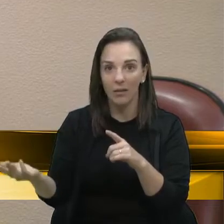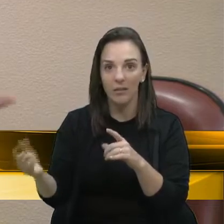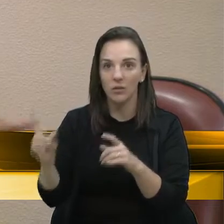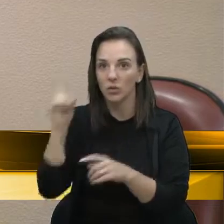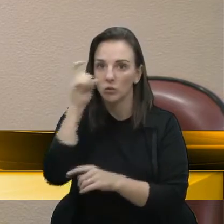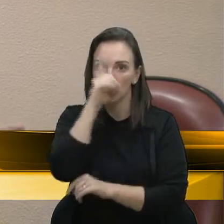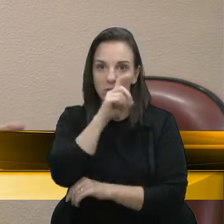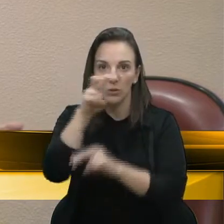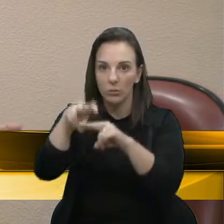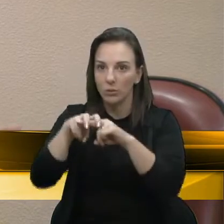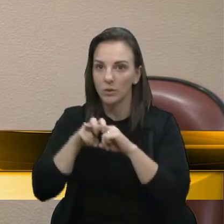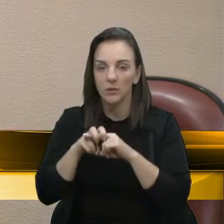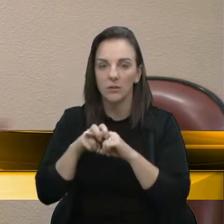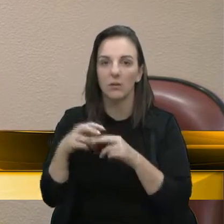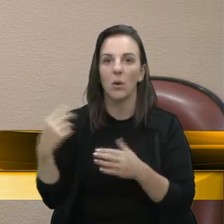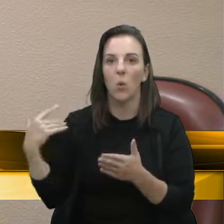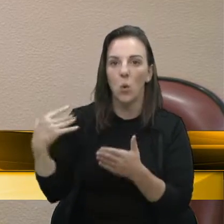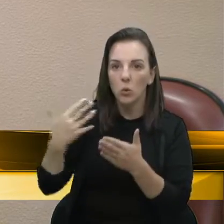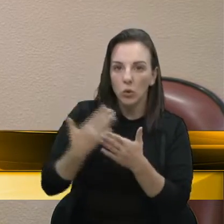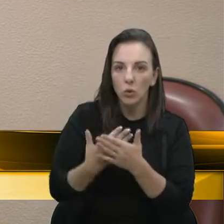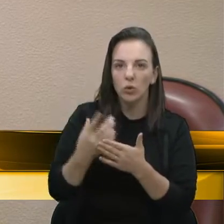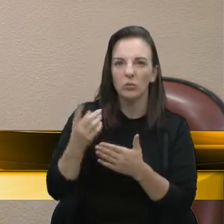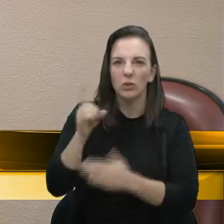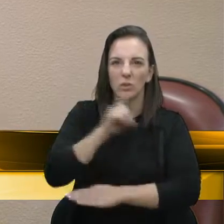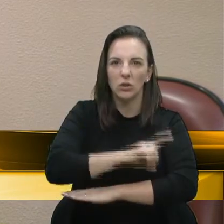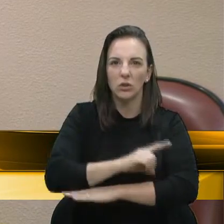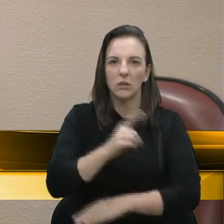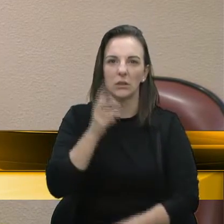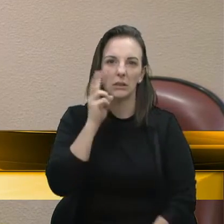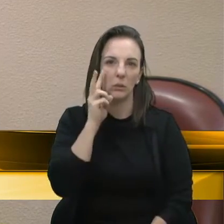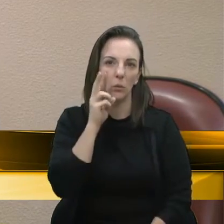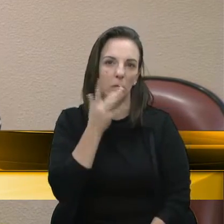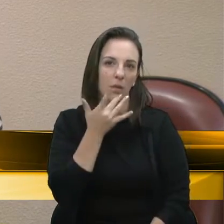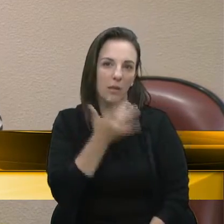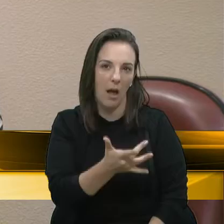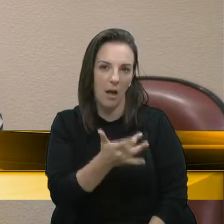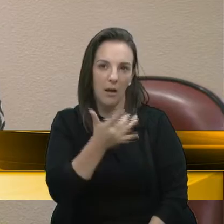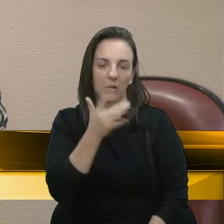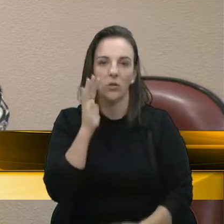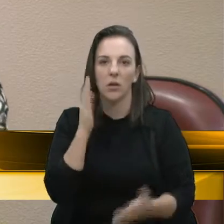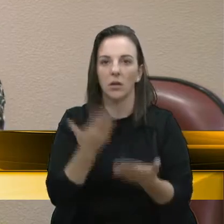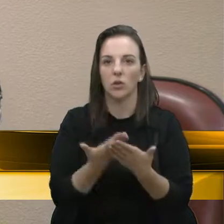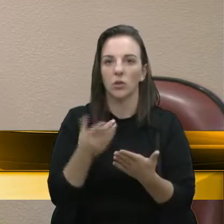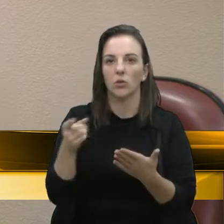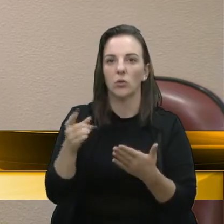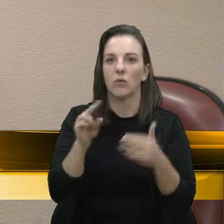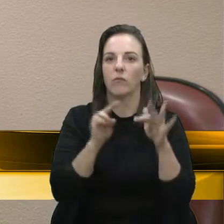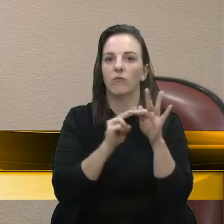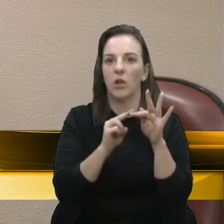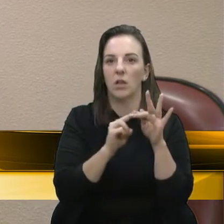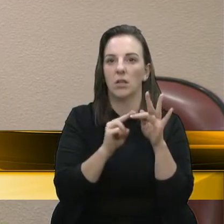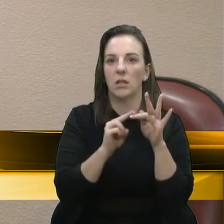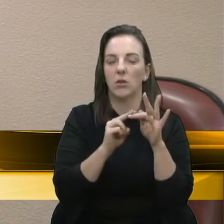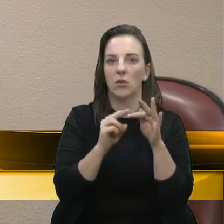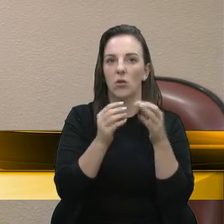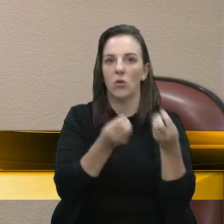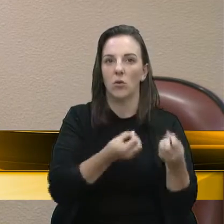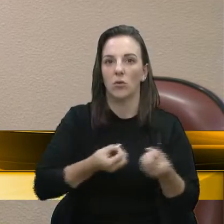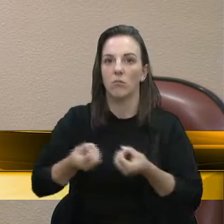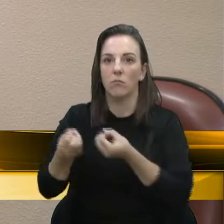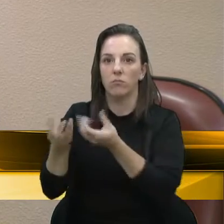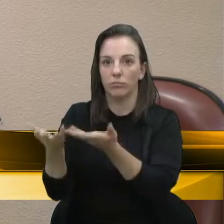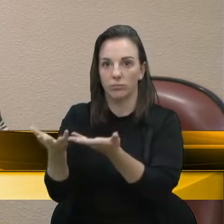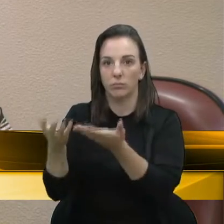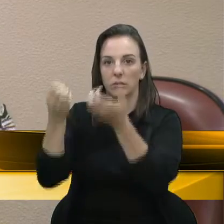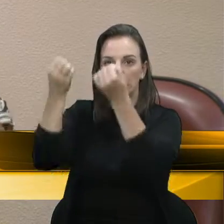desde segunda-feira à tarde, eu acredito que foi que o fornecedor trouxe essa informação à secretária, a secretaria está muito mobilizada em todos os